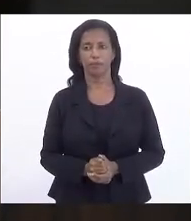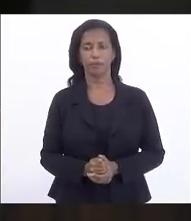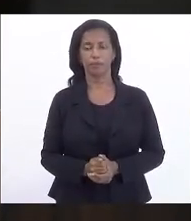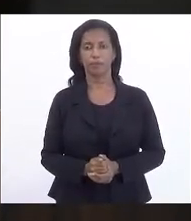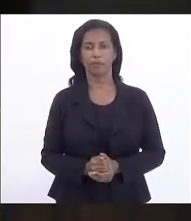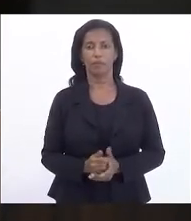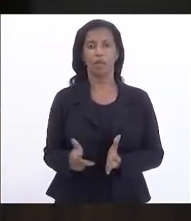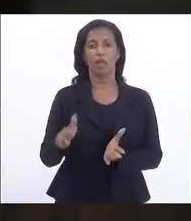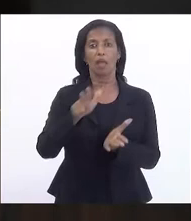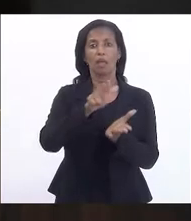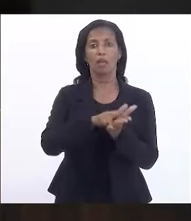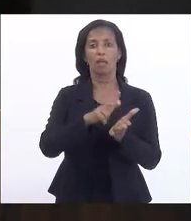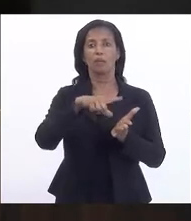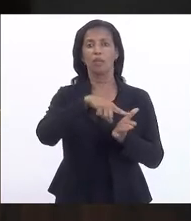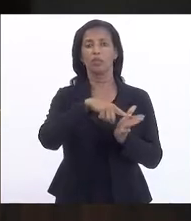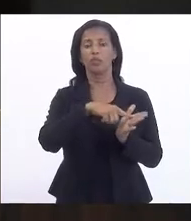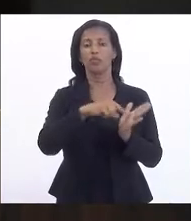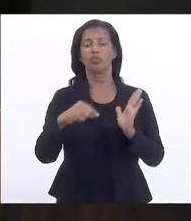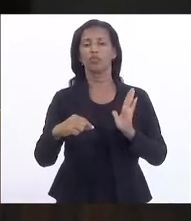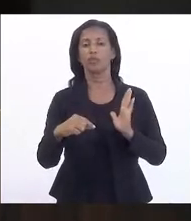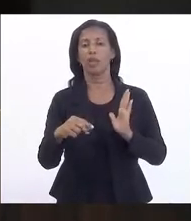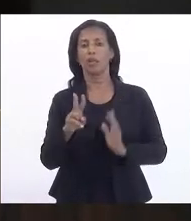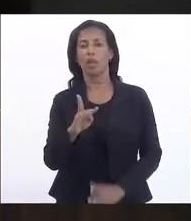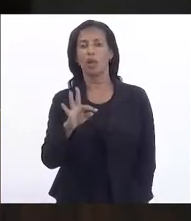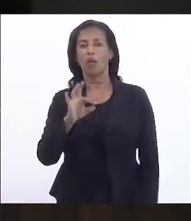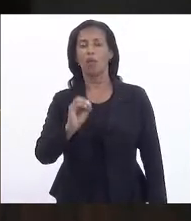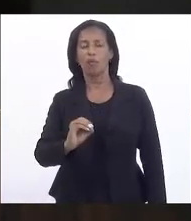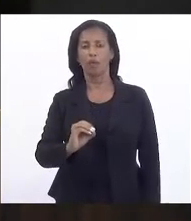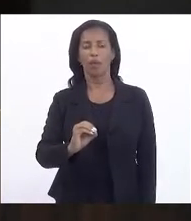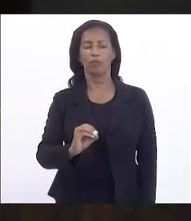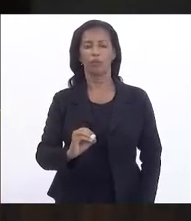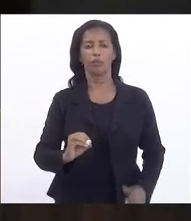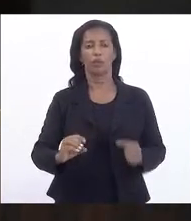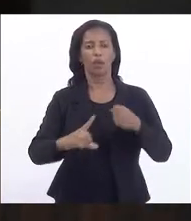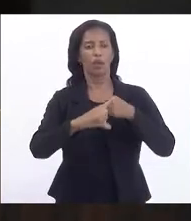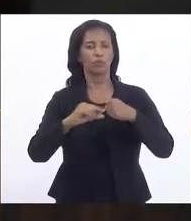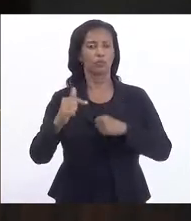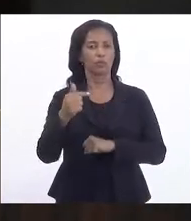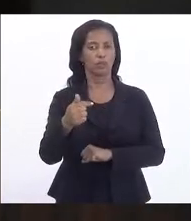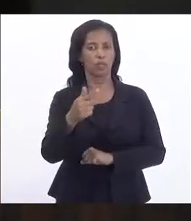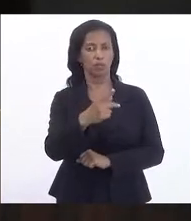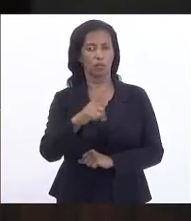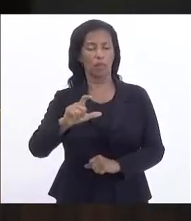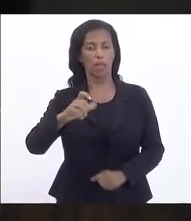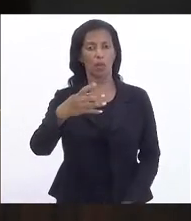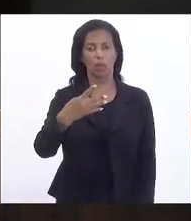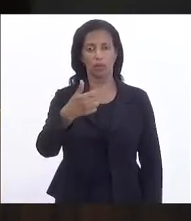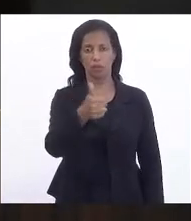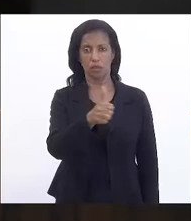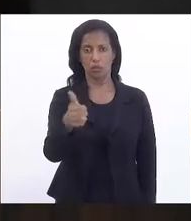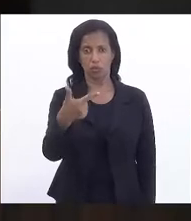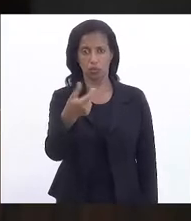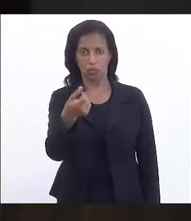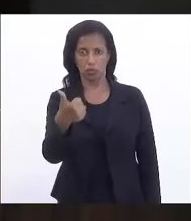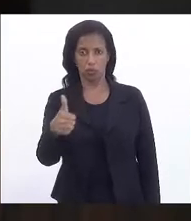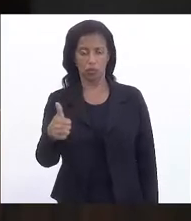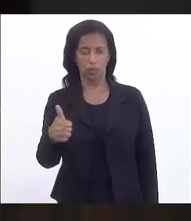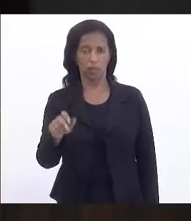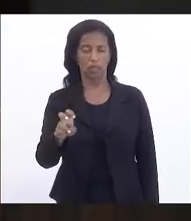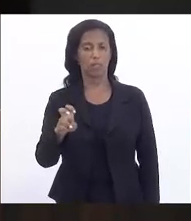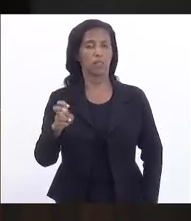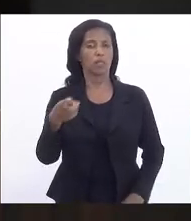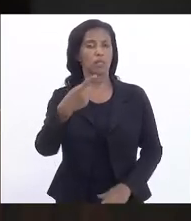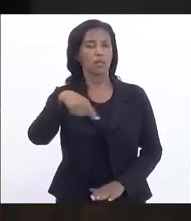requerimento de destaque requer destaque ao veto aposto ao capítulo do artigo 7º do projeto de lei 411 de 2015 senhores que aprovam permaneçam como